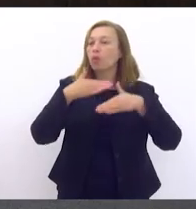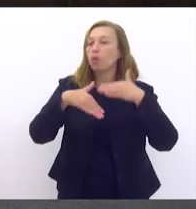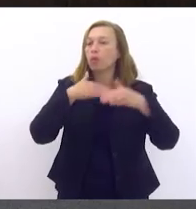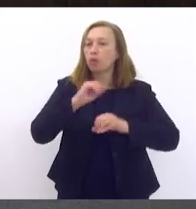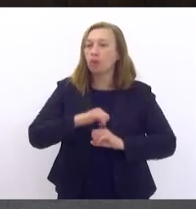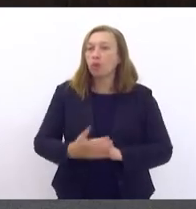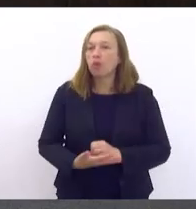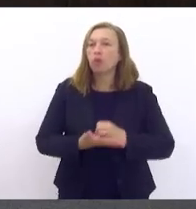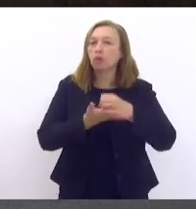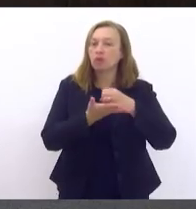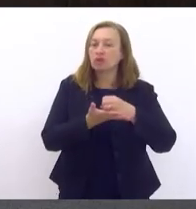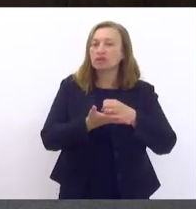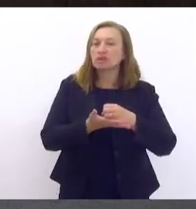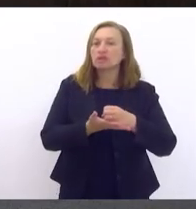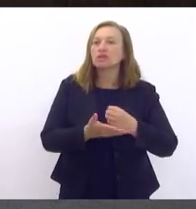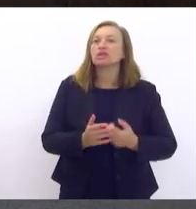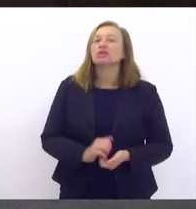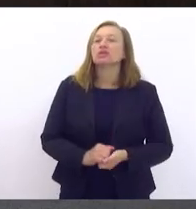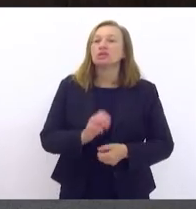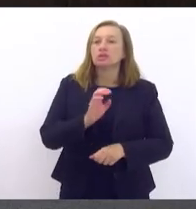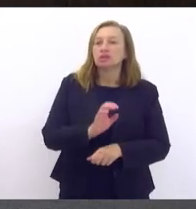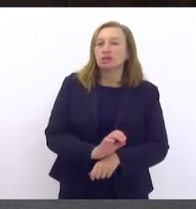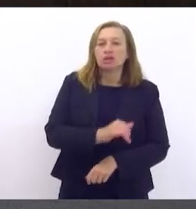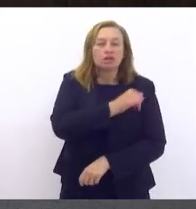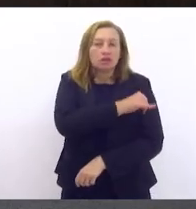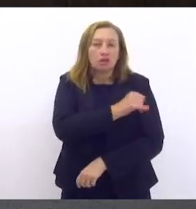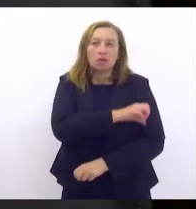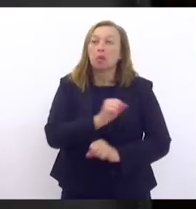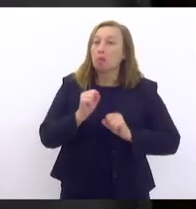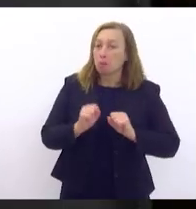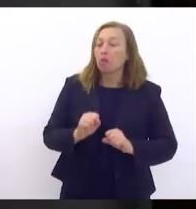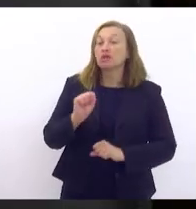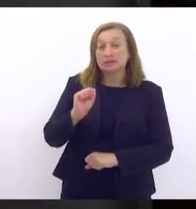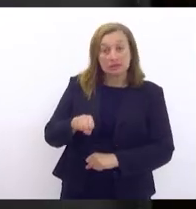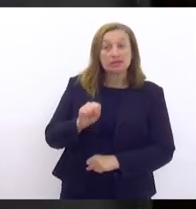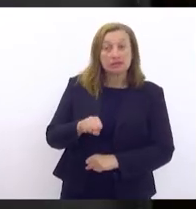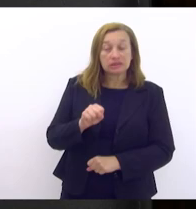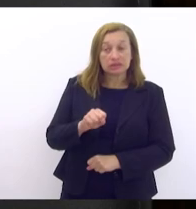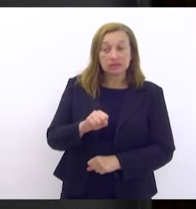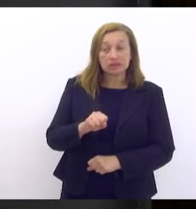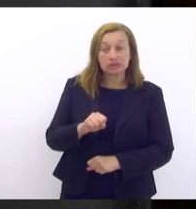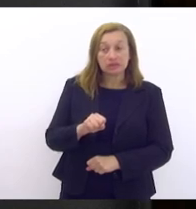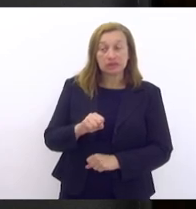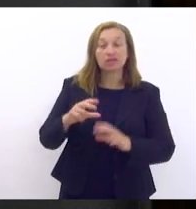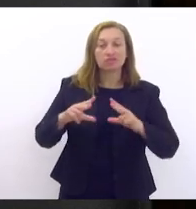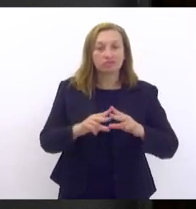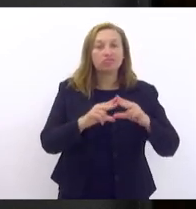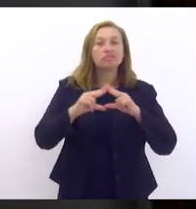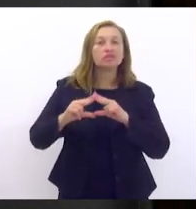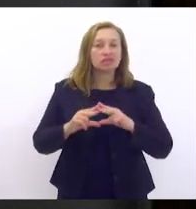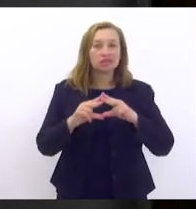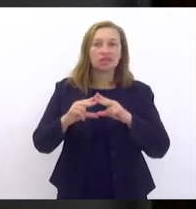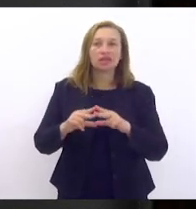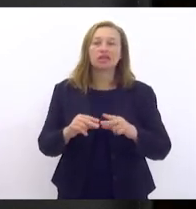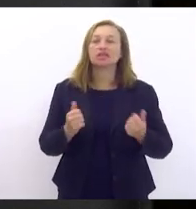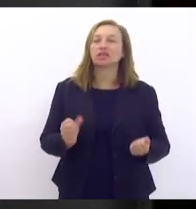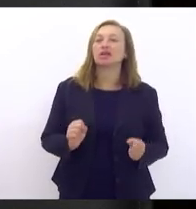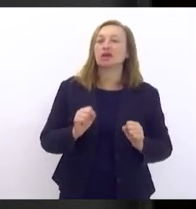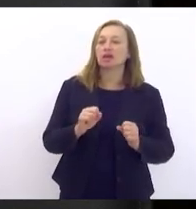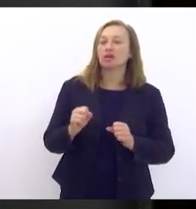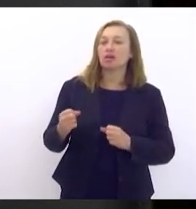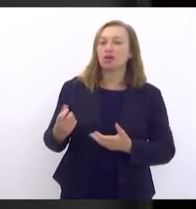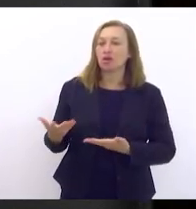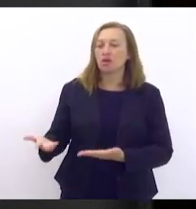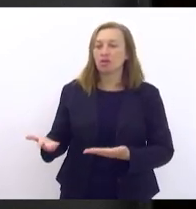sustentável do Estado do Rio de Janeiro pode passar sim né Por uma cadeia de reciclagem eu recebi agora